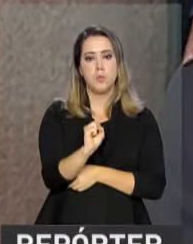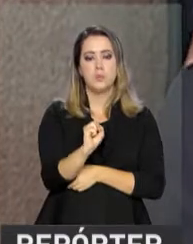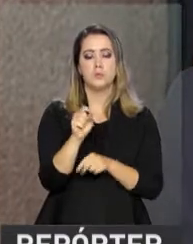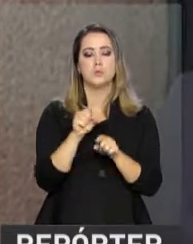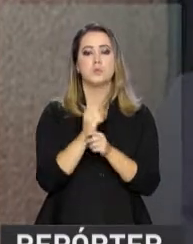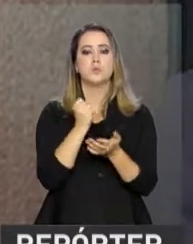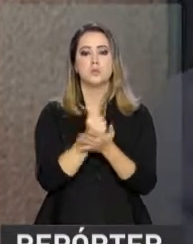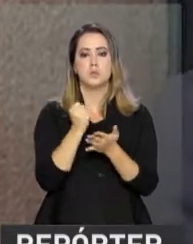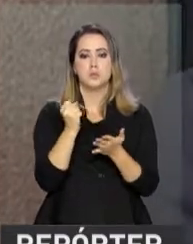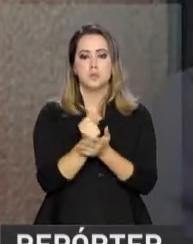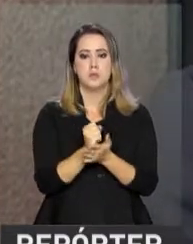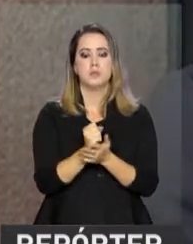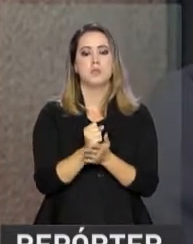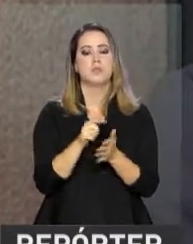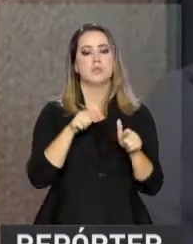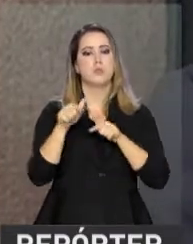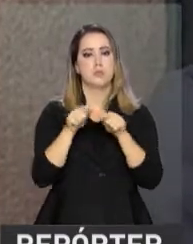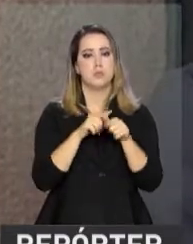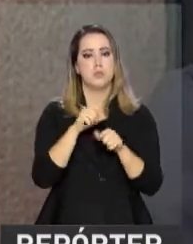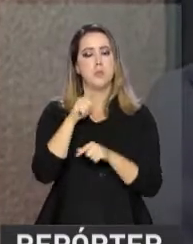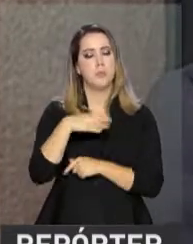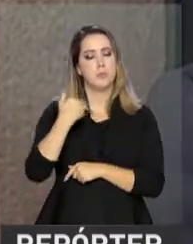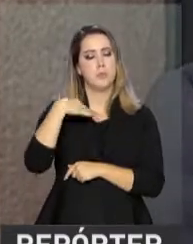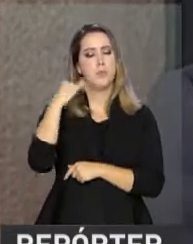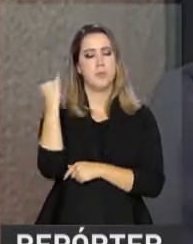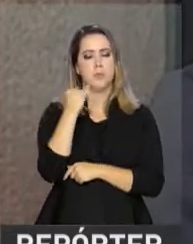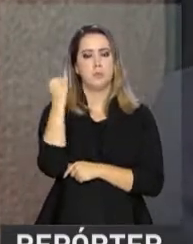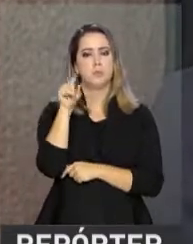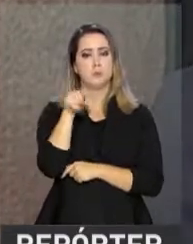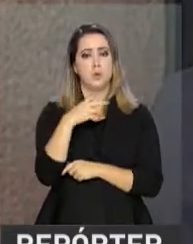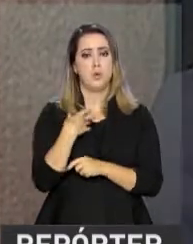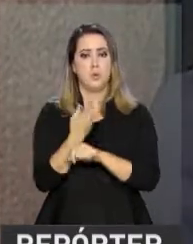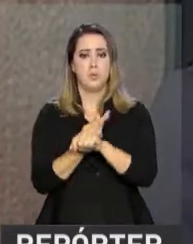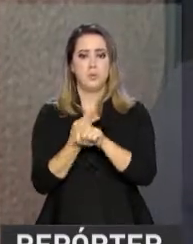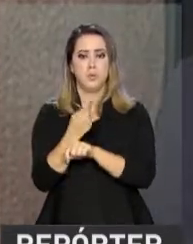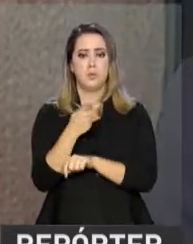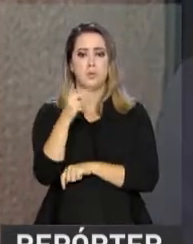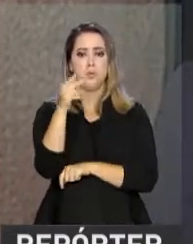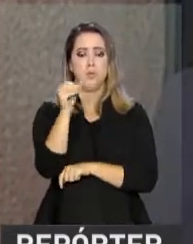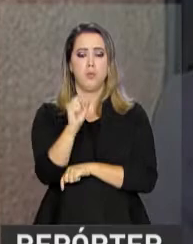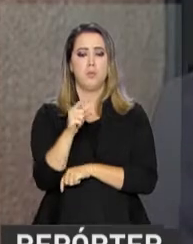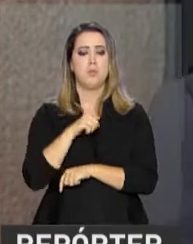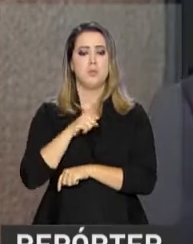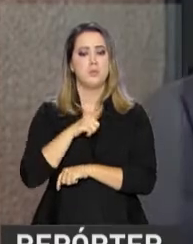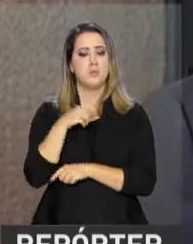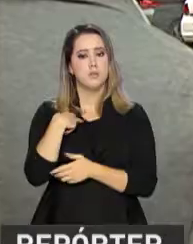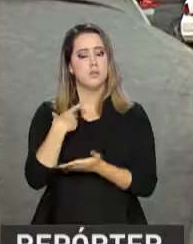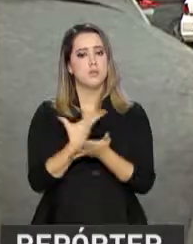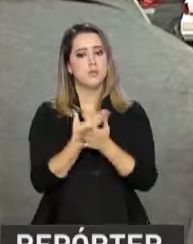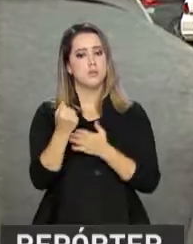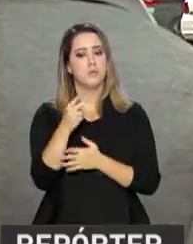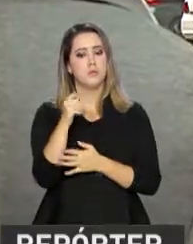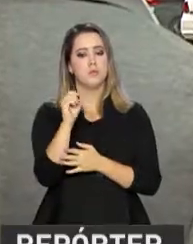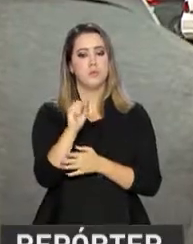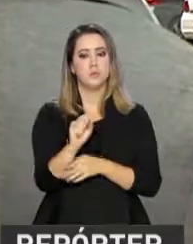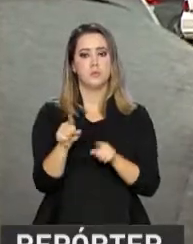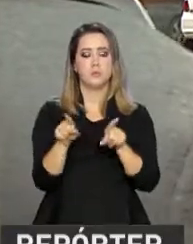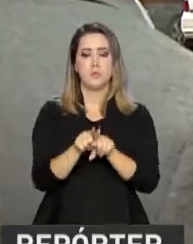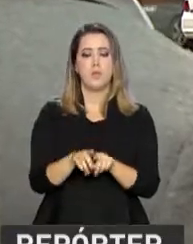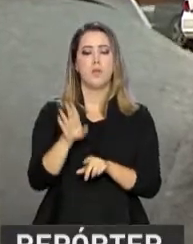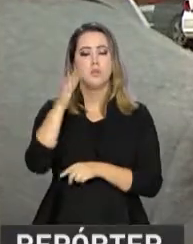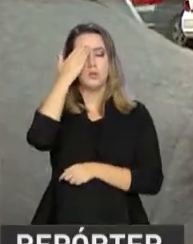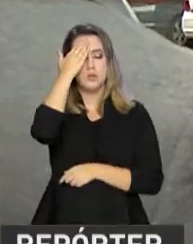na carteira de trabalho. Ele é o mais indicado, que ele com certeza vai buscar um cadastro do PIS, se ele tem ou não saldo a receber. A dona Rosilda